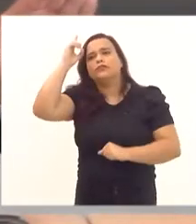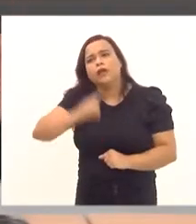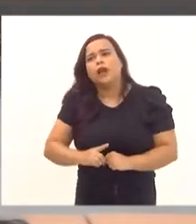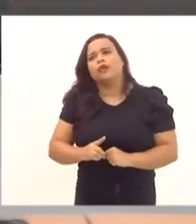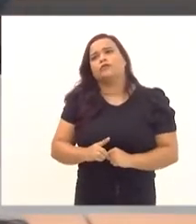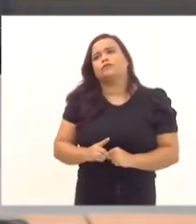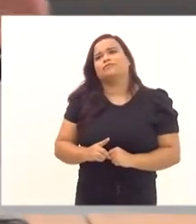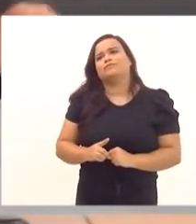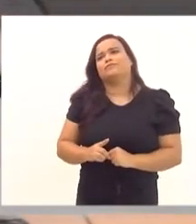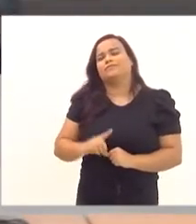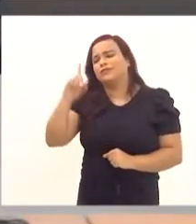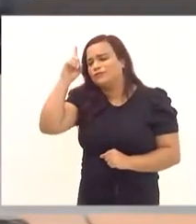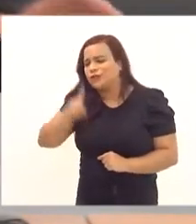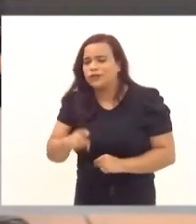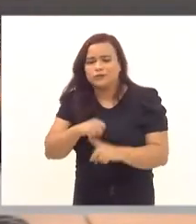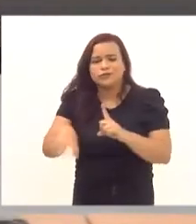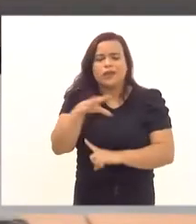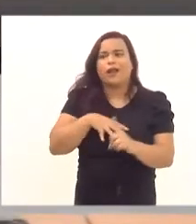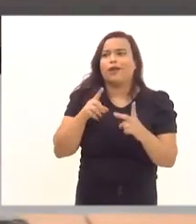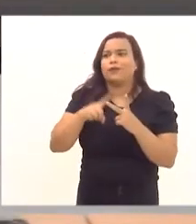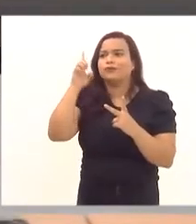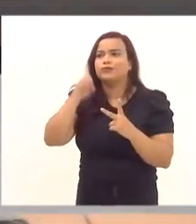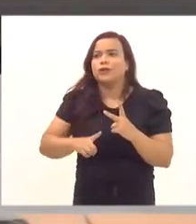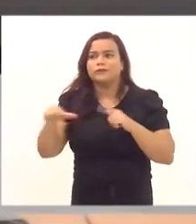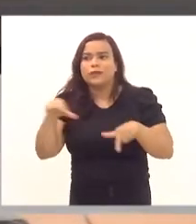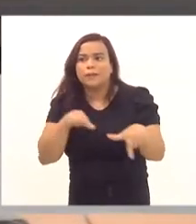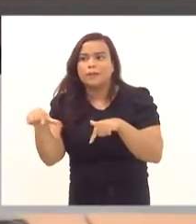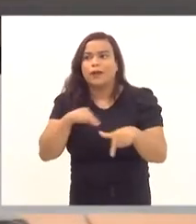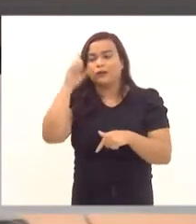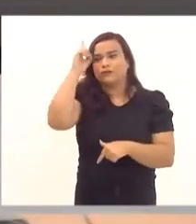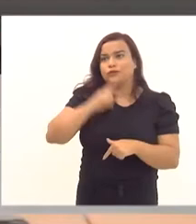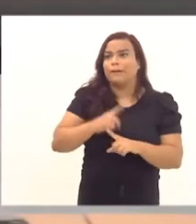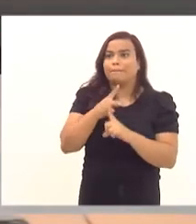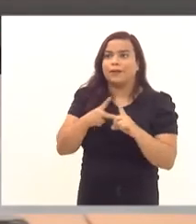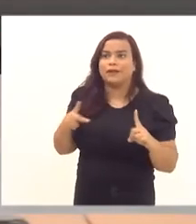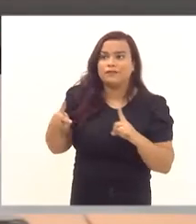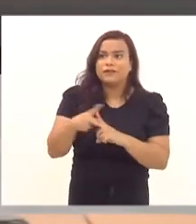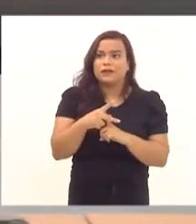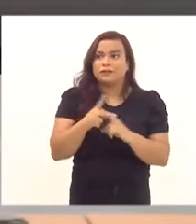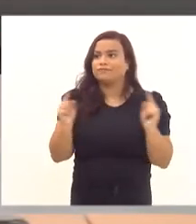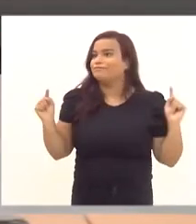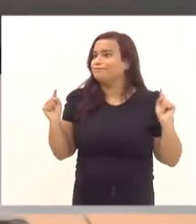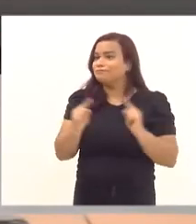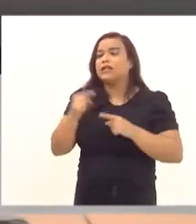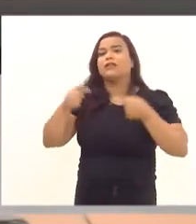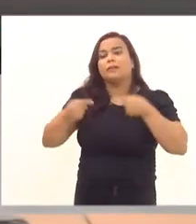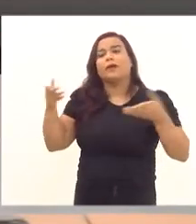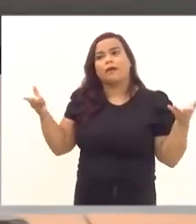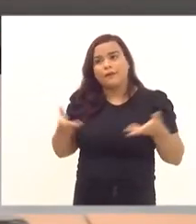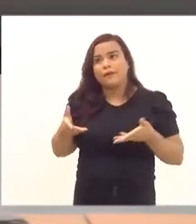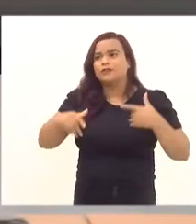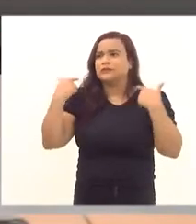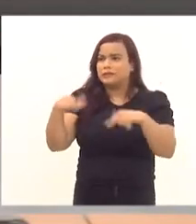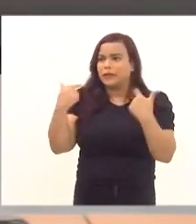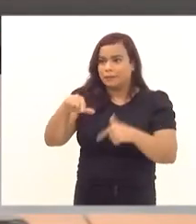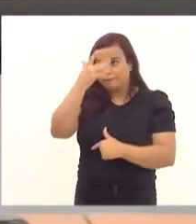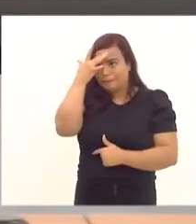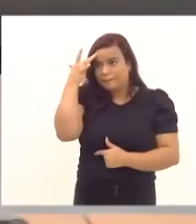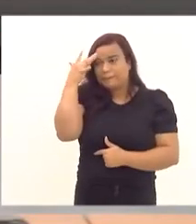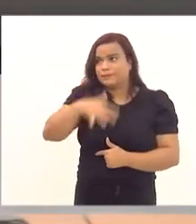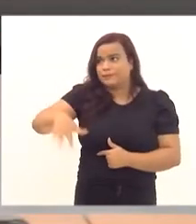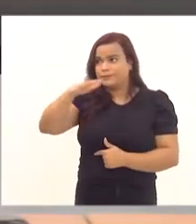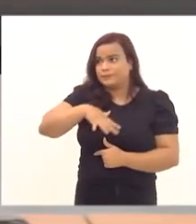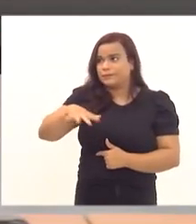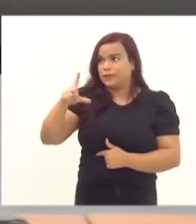direitos em direitos sociais trabalhistas previdenciários e tu tem a ver com o trabalho de fazer os hoje em que Trabalhadores a crescer são